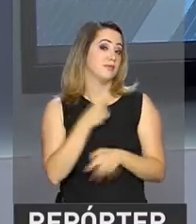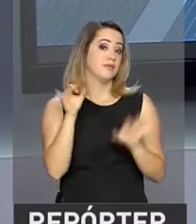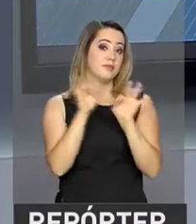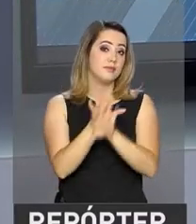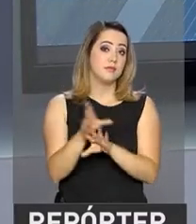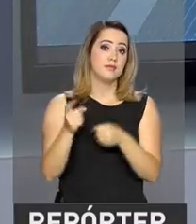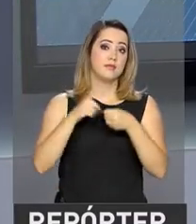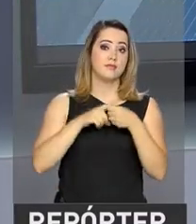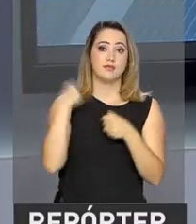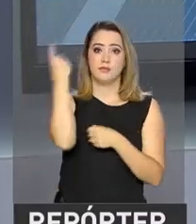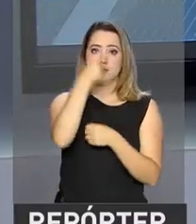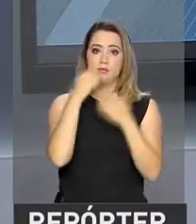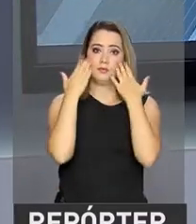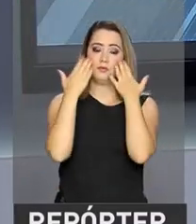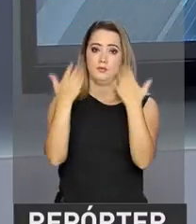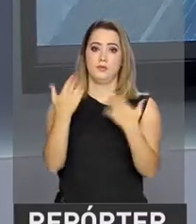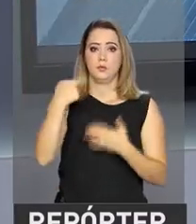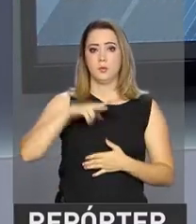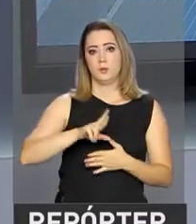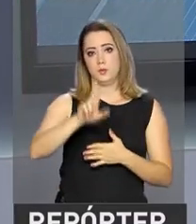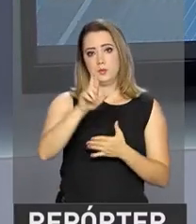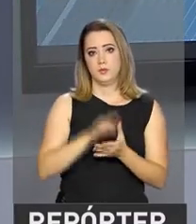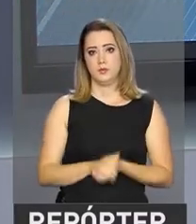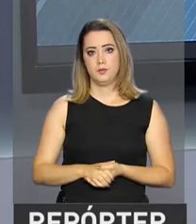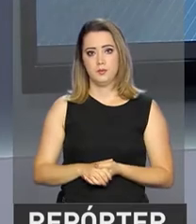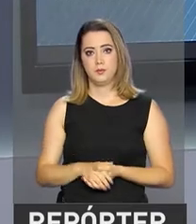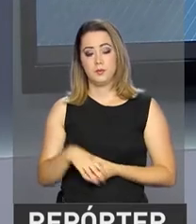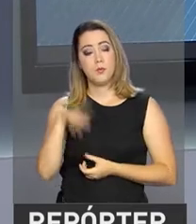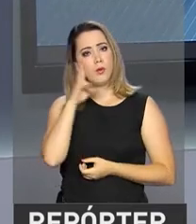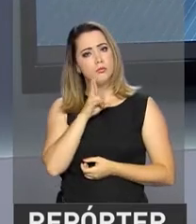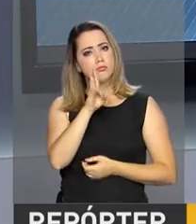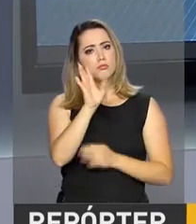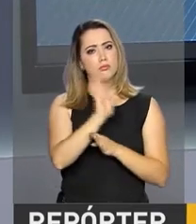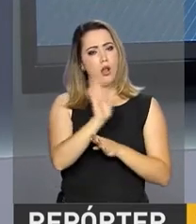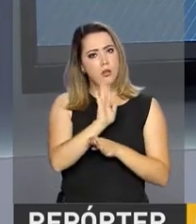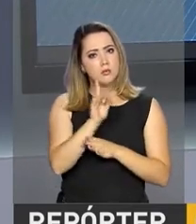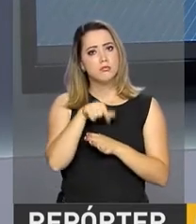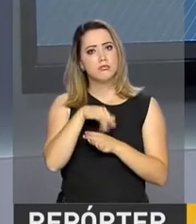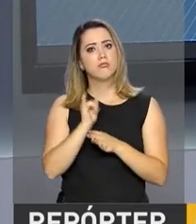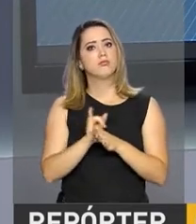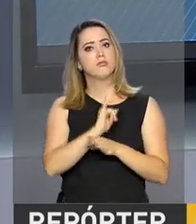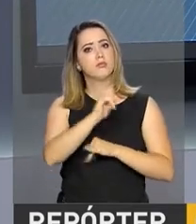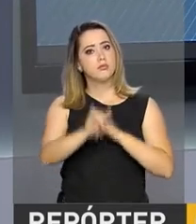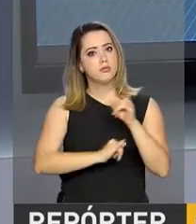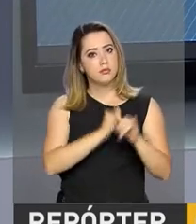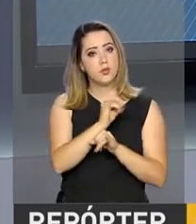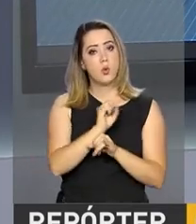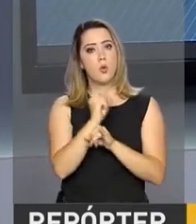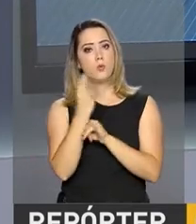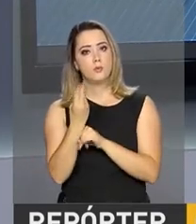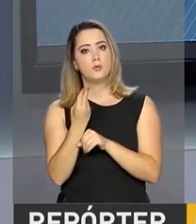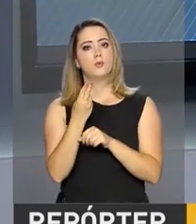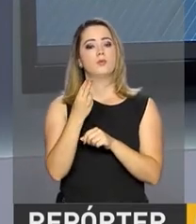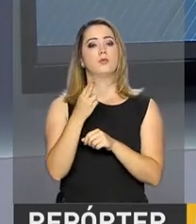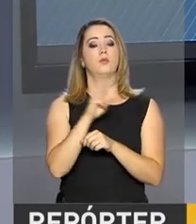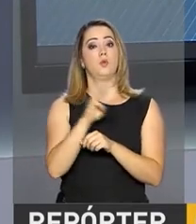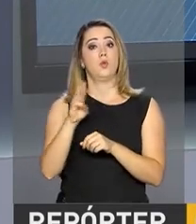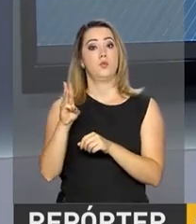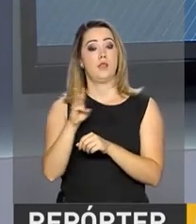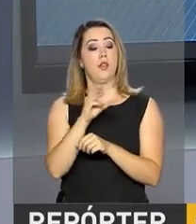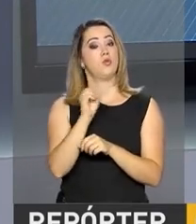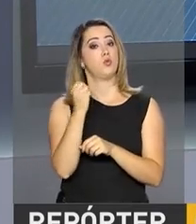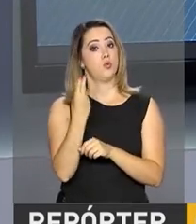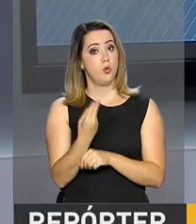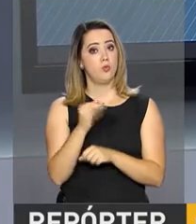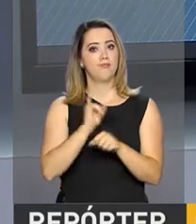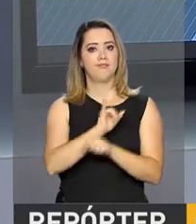voltamos em uma hora na próxima edição do repórter nbr você pode acompanhar a nossa programação pela internet no site npr